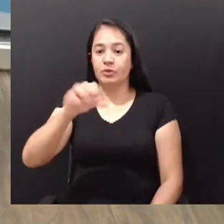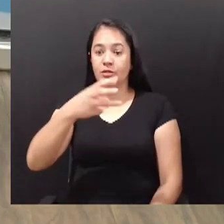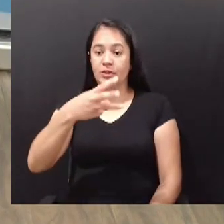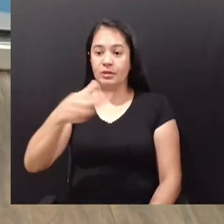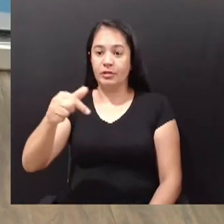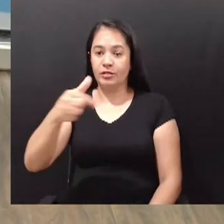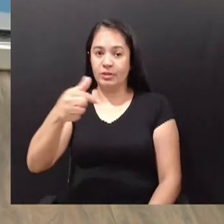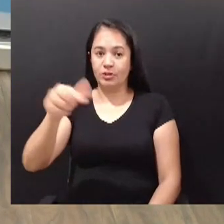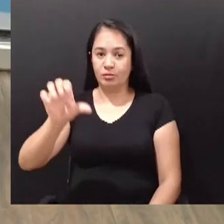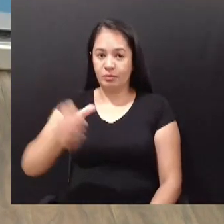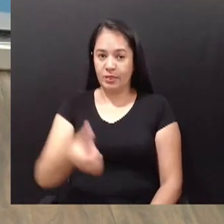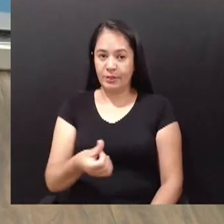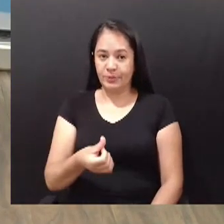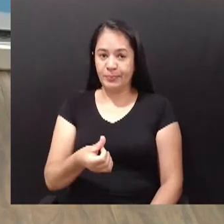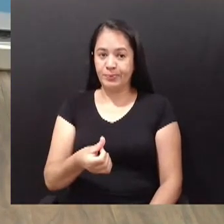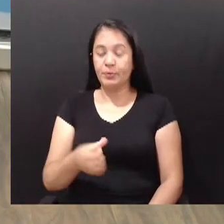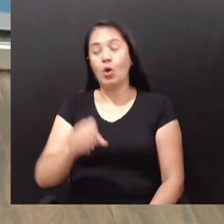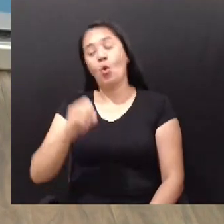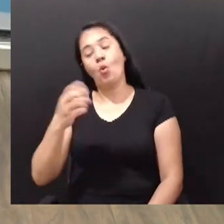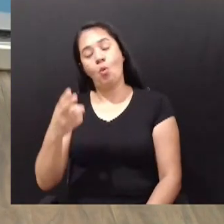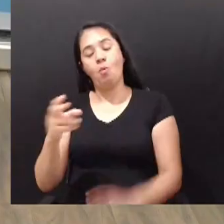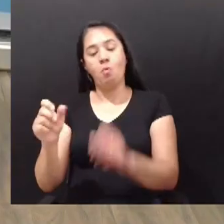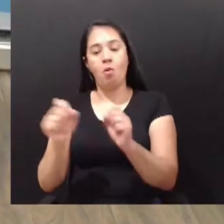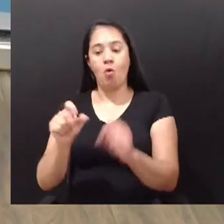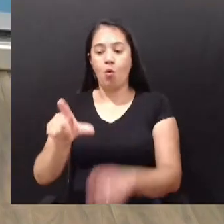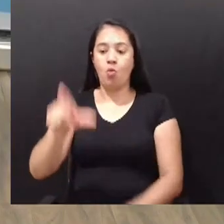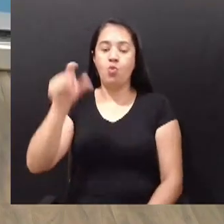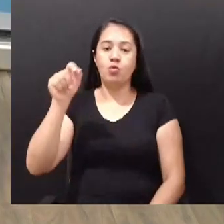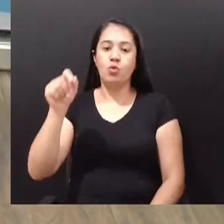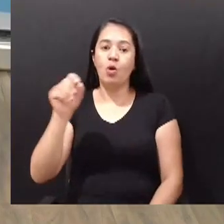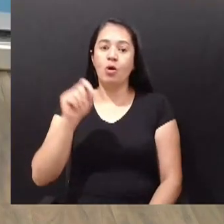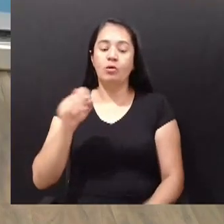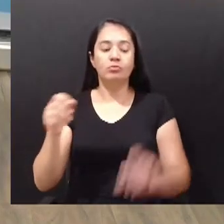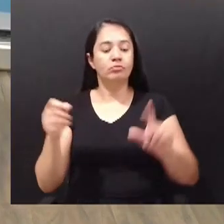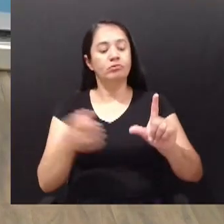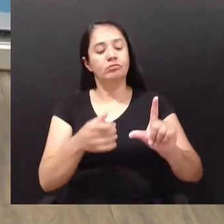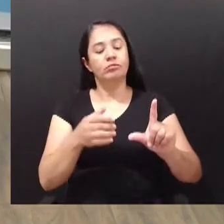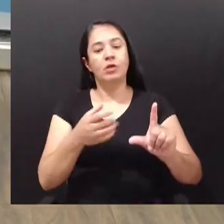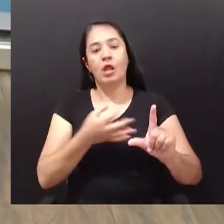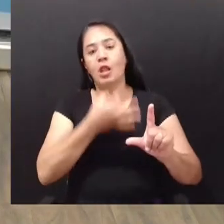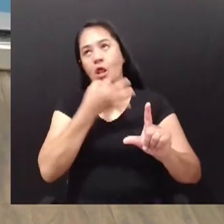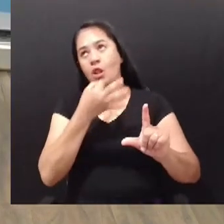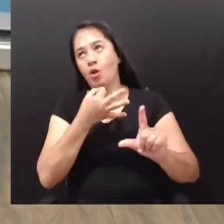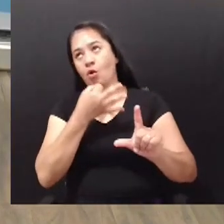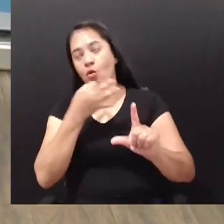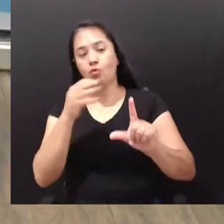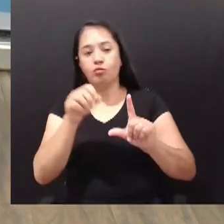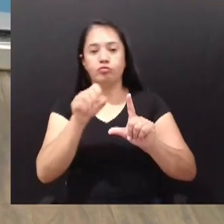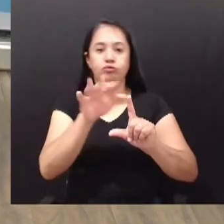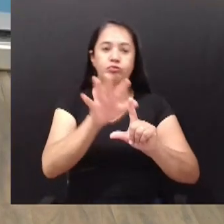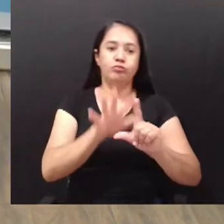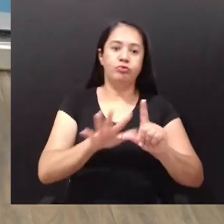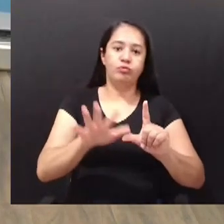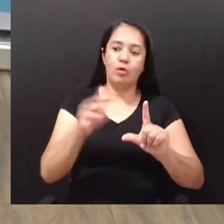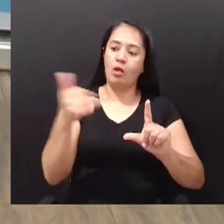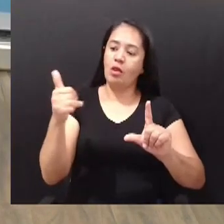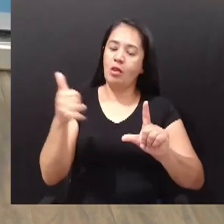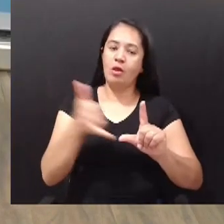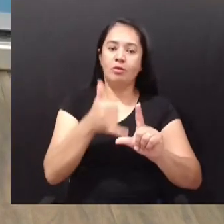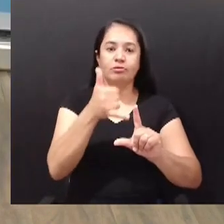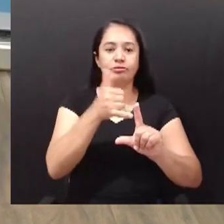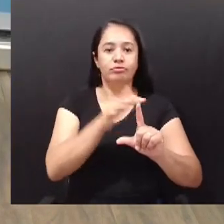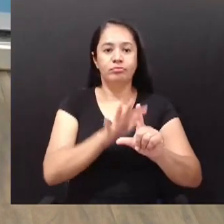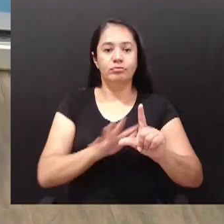978293776. Ou você tem a opção de enviar o seu elogio e uma crítica construtiva, o que você quer assistir aqui no